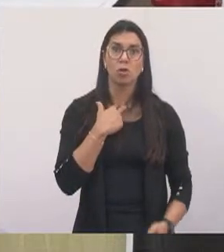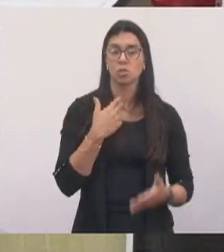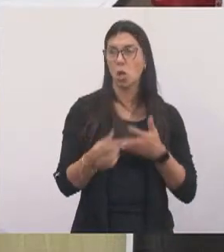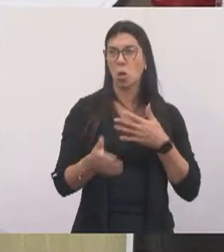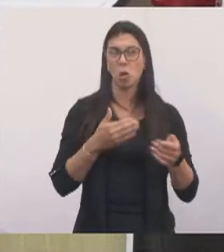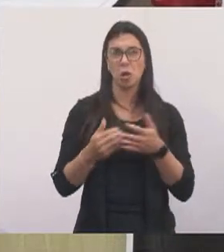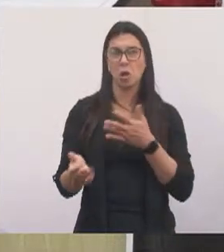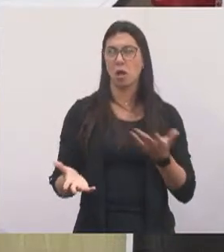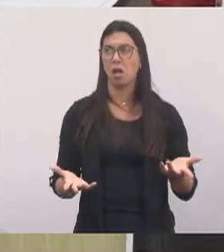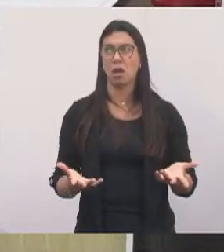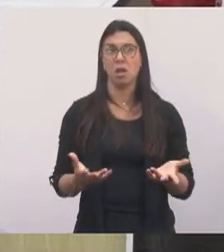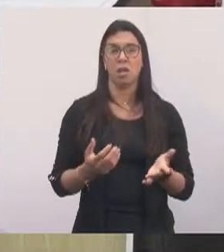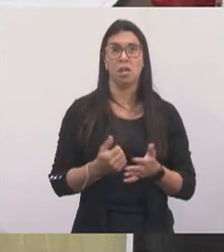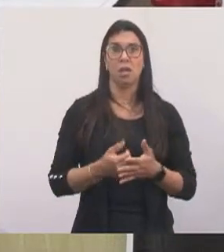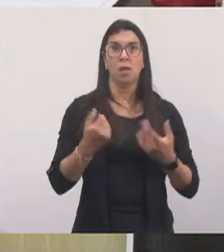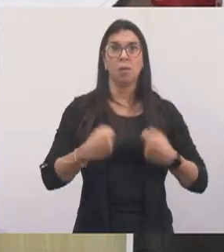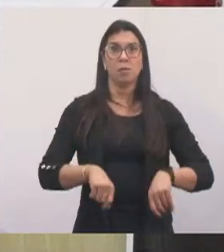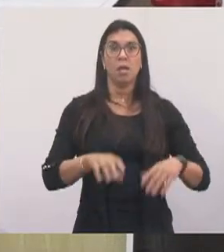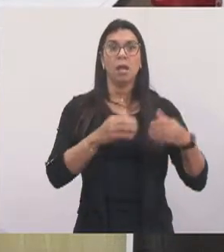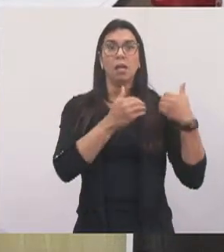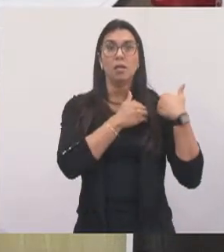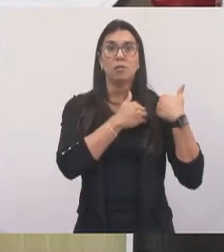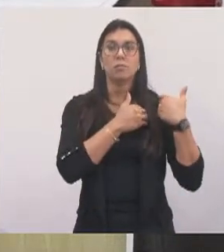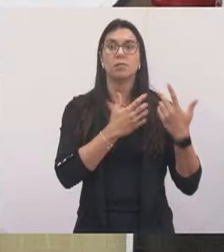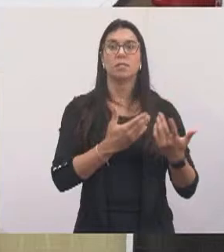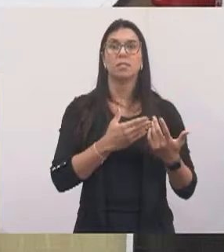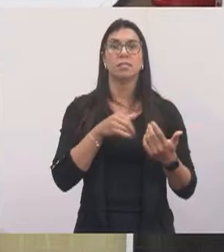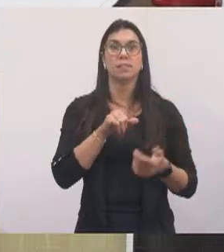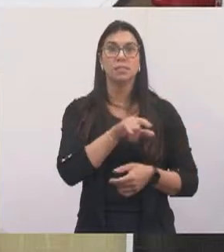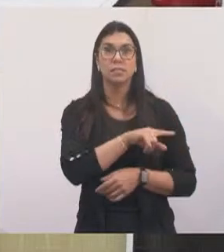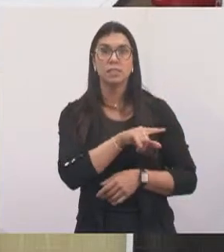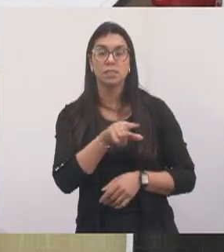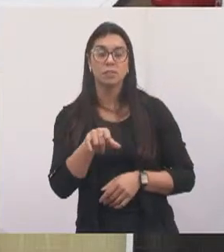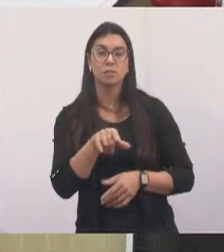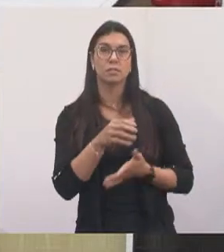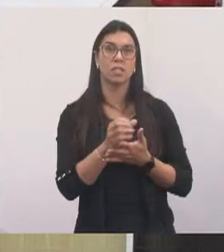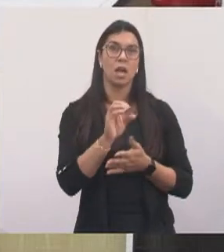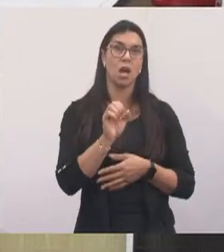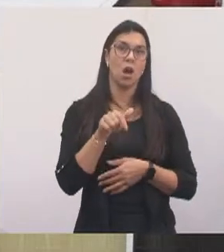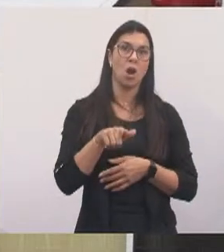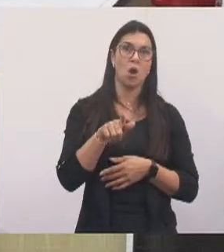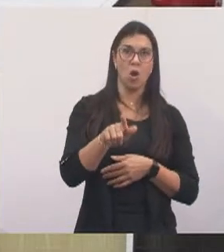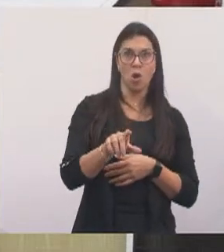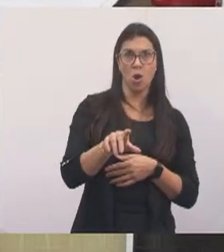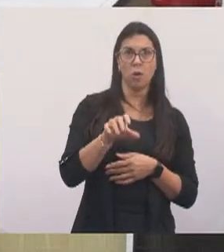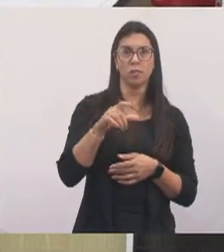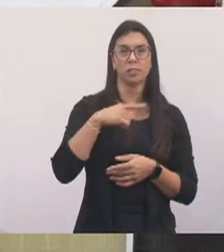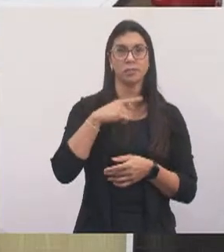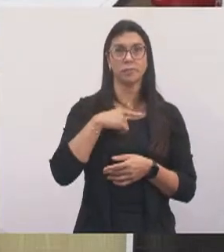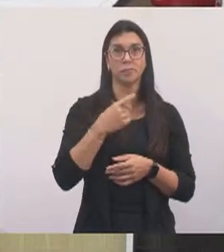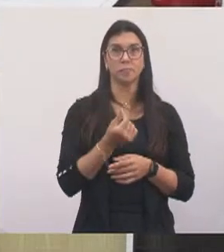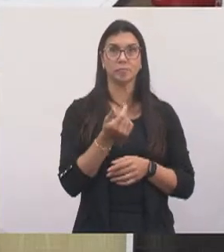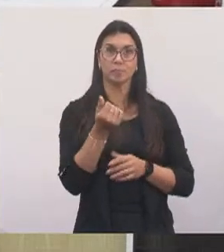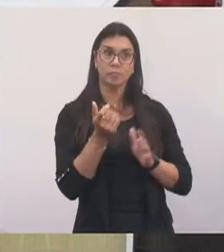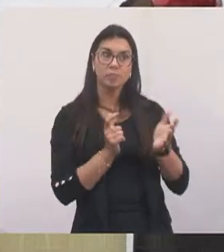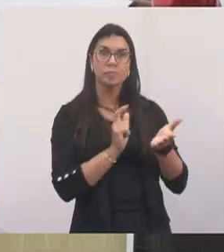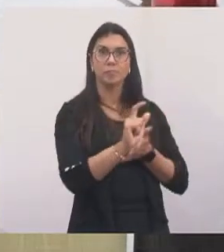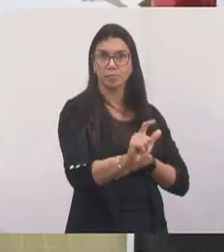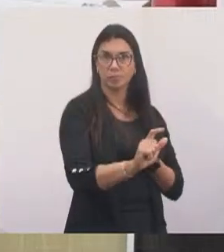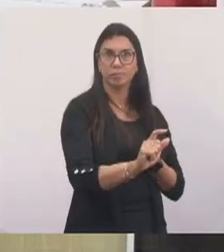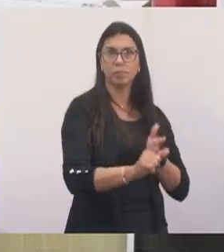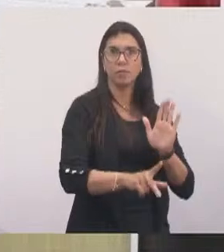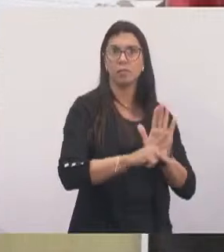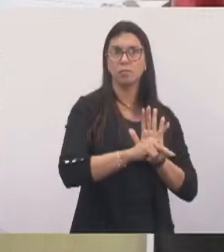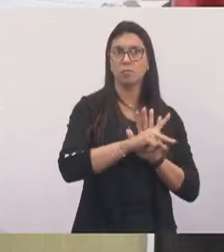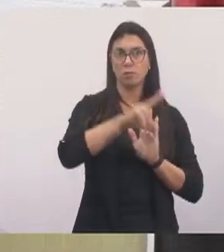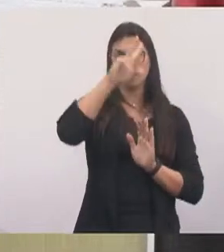você teve a responsabilidade de ter um CNPJ, de ter inscrição, receber emenda da prefeitura, a sua obrigação como